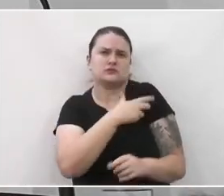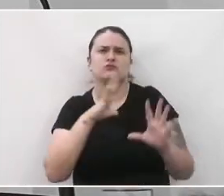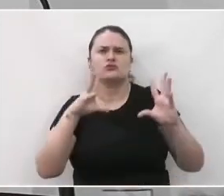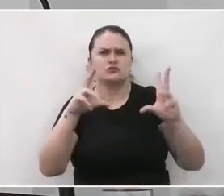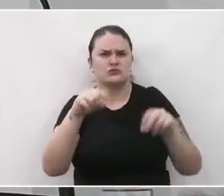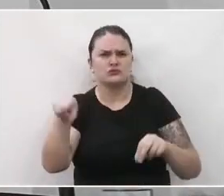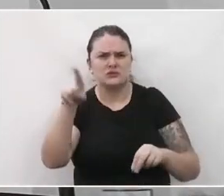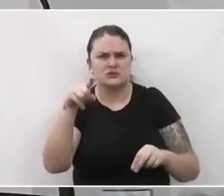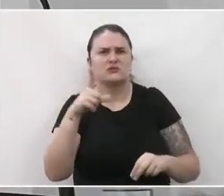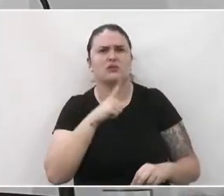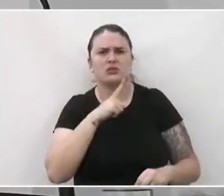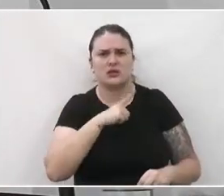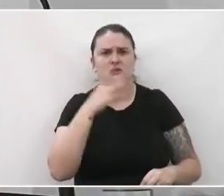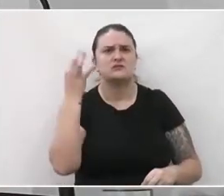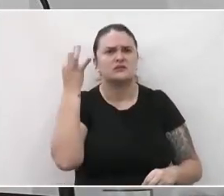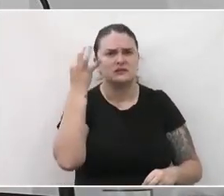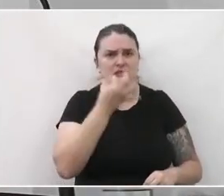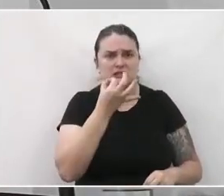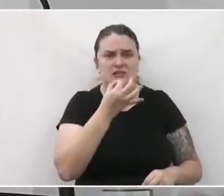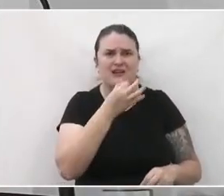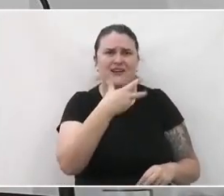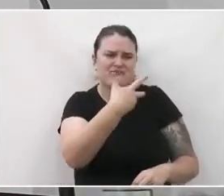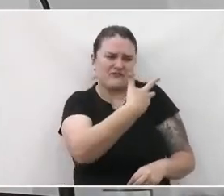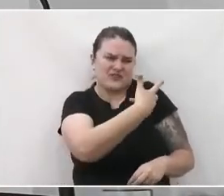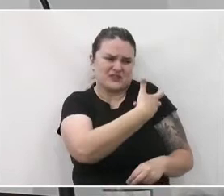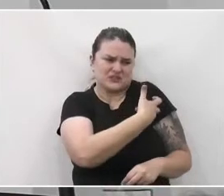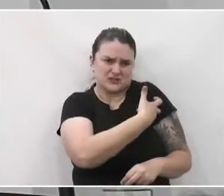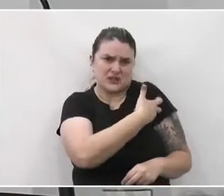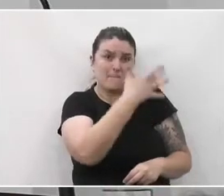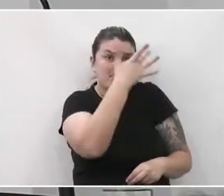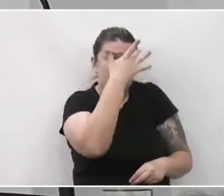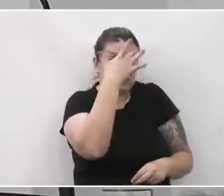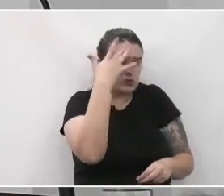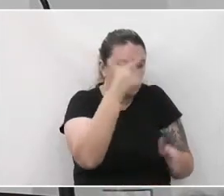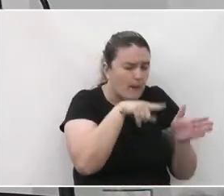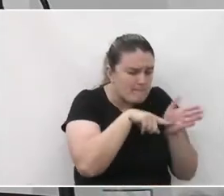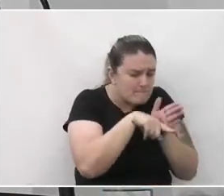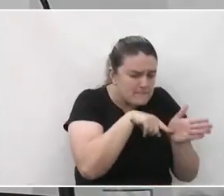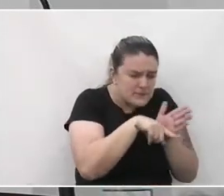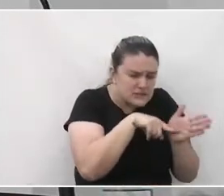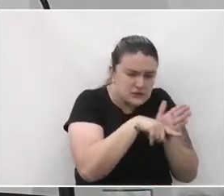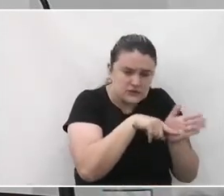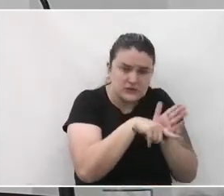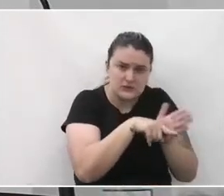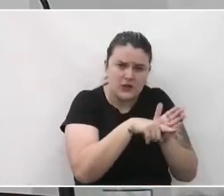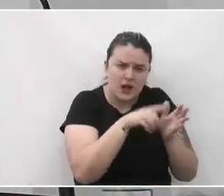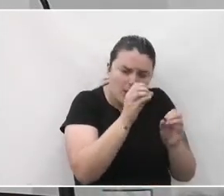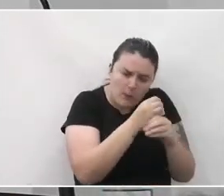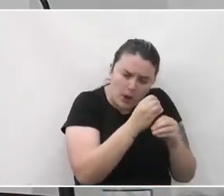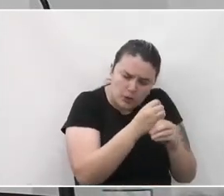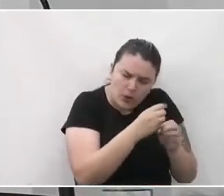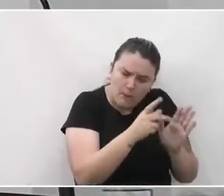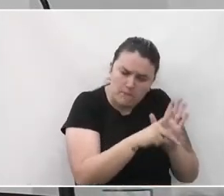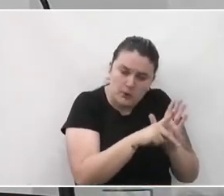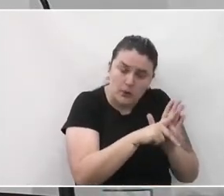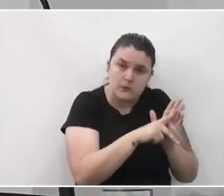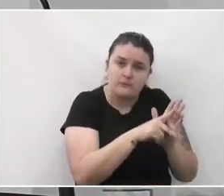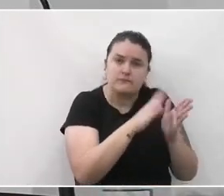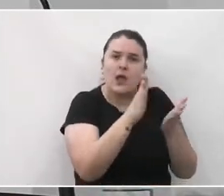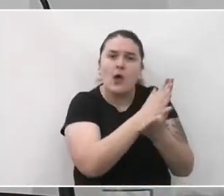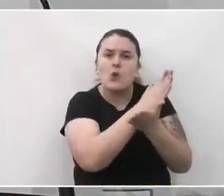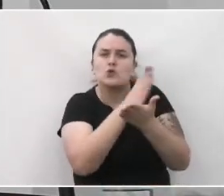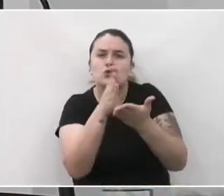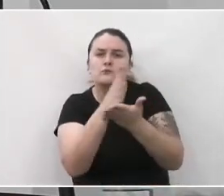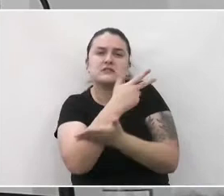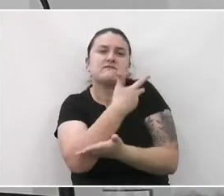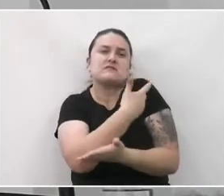vocês podem ter certezas que foram pesquisadas em ambientes correlatos, algumas são diferentes de outras em